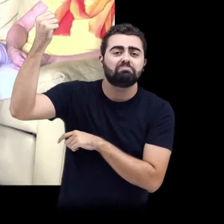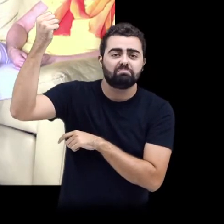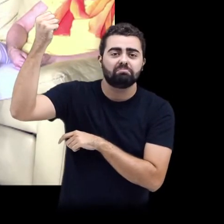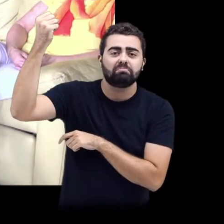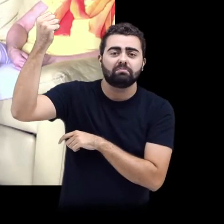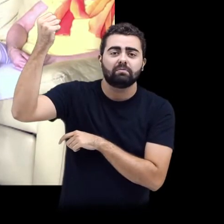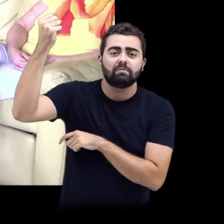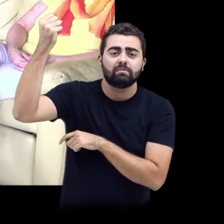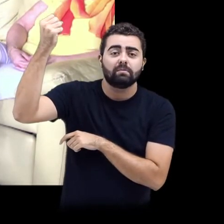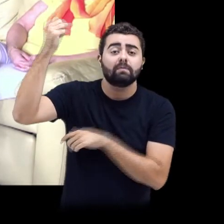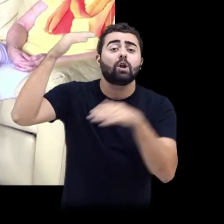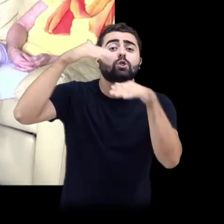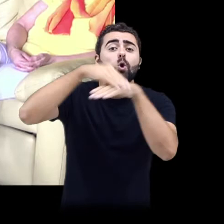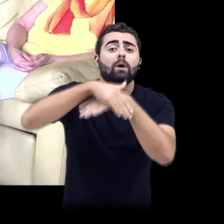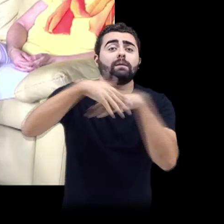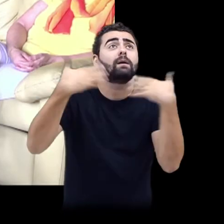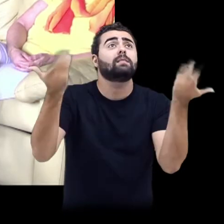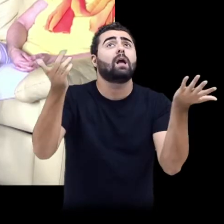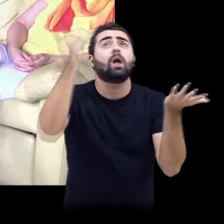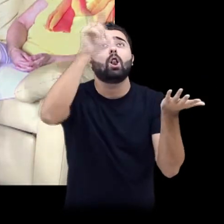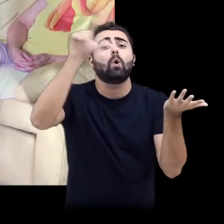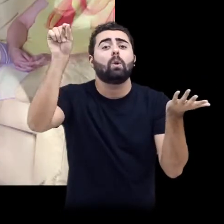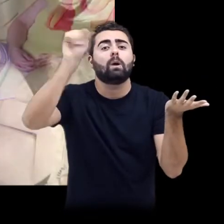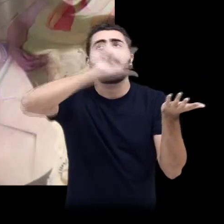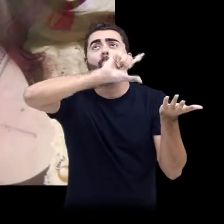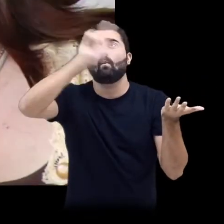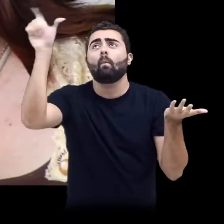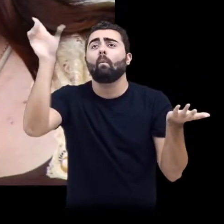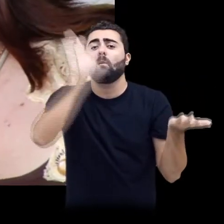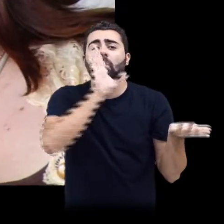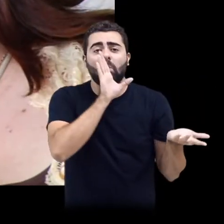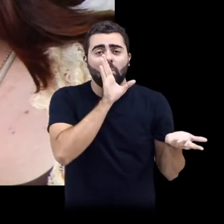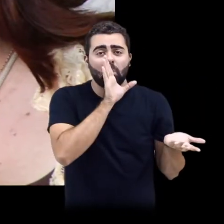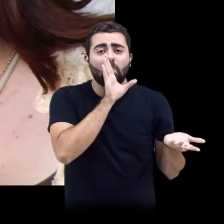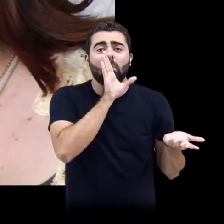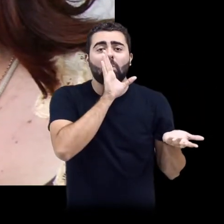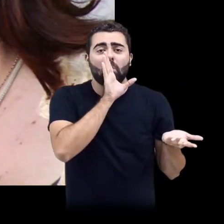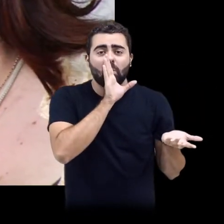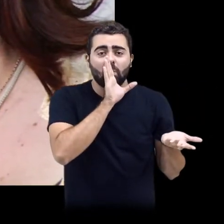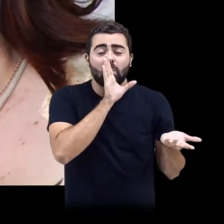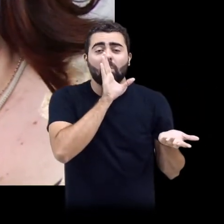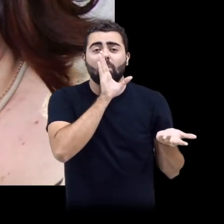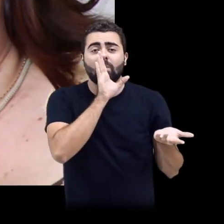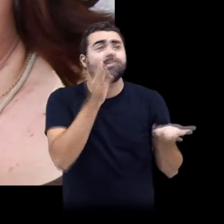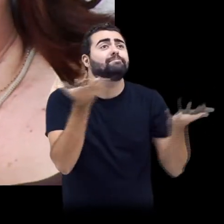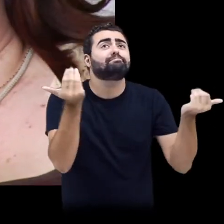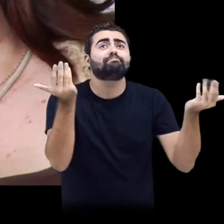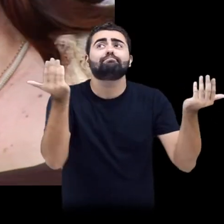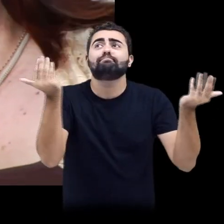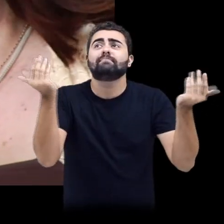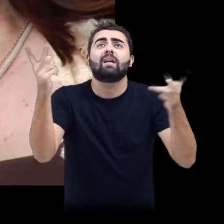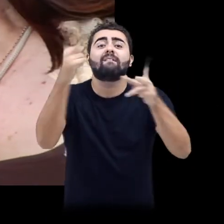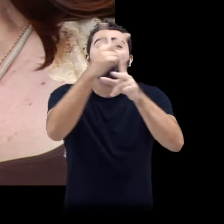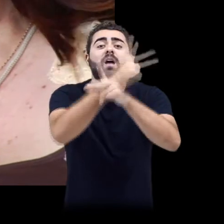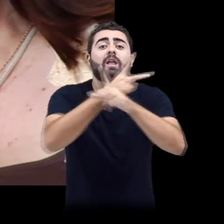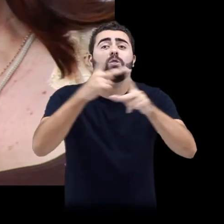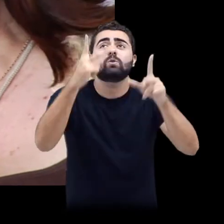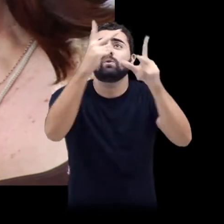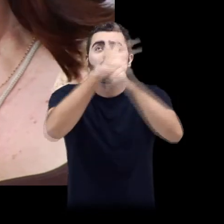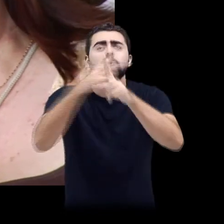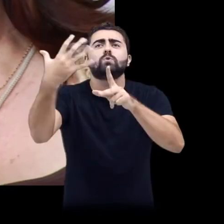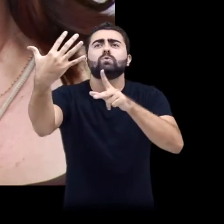luar. O vento chegou de mansinho e não